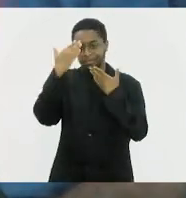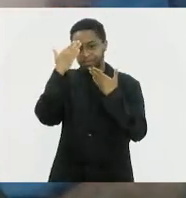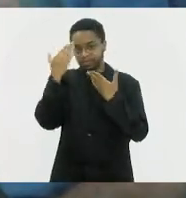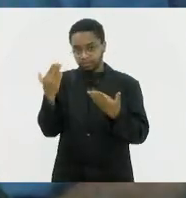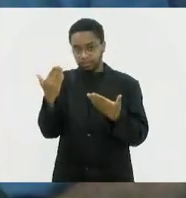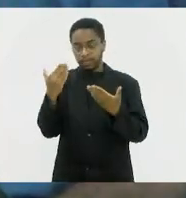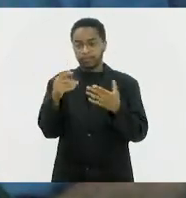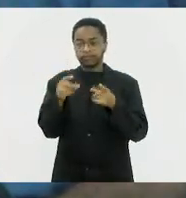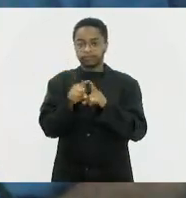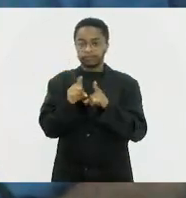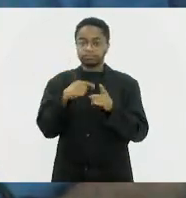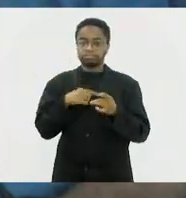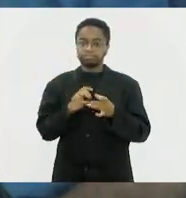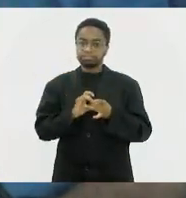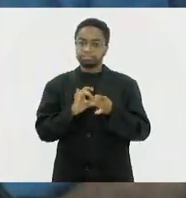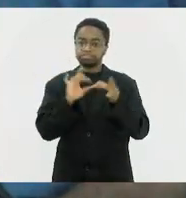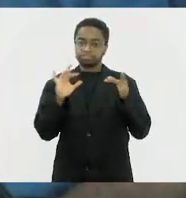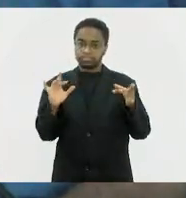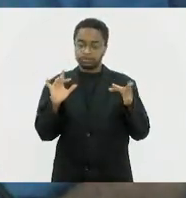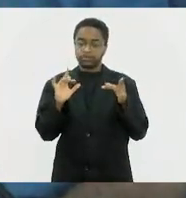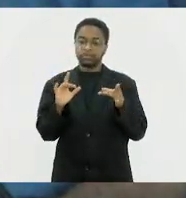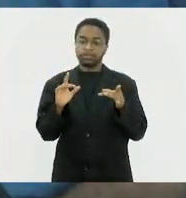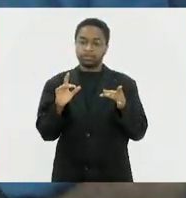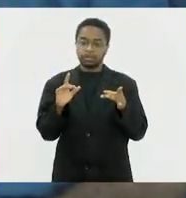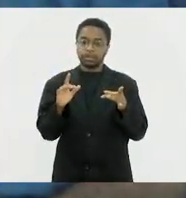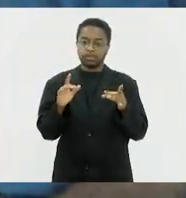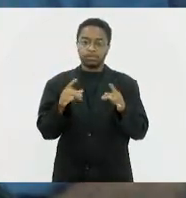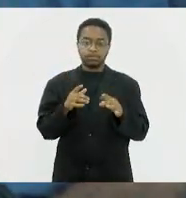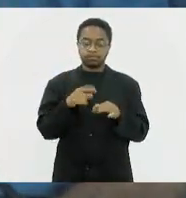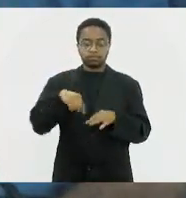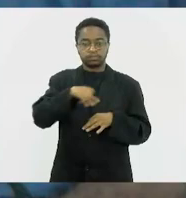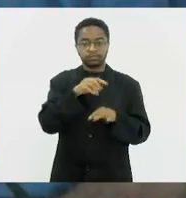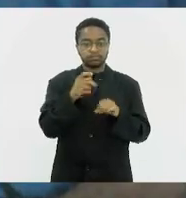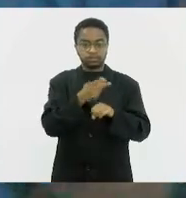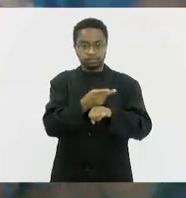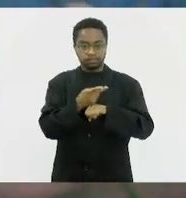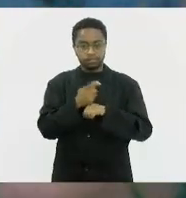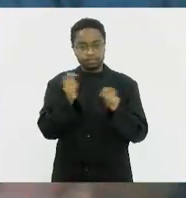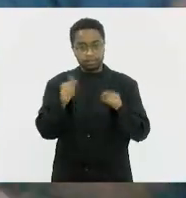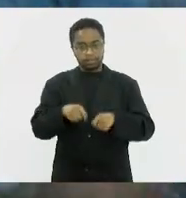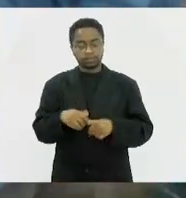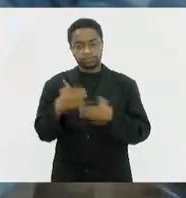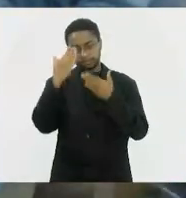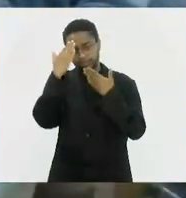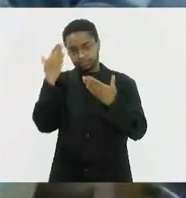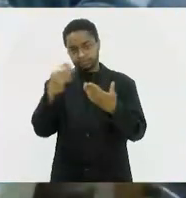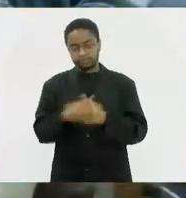e estou à disposição, o meu mandato está à disposição de todos vocês. Muito obrigado.